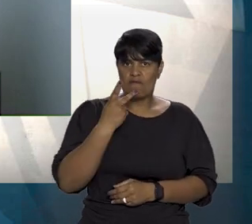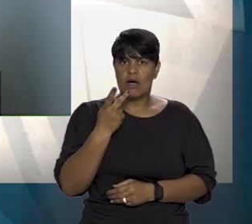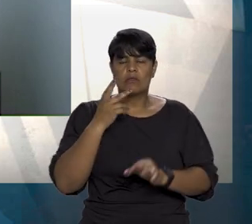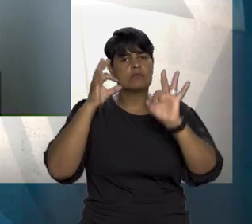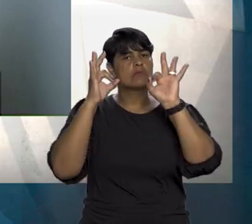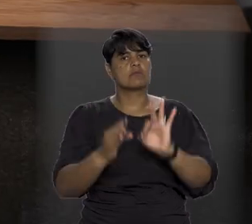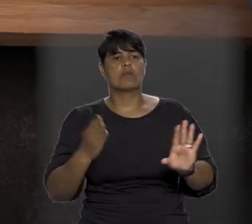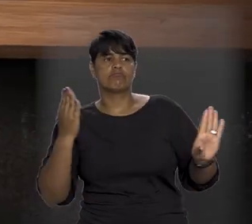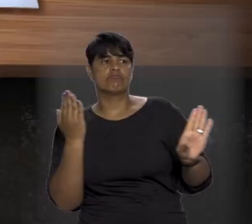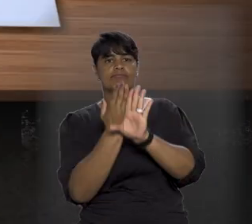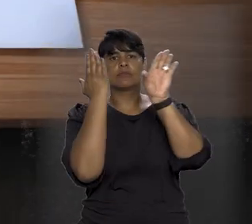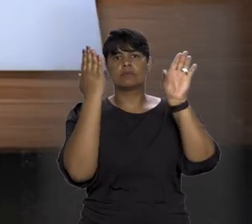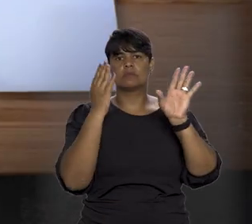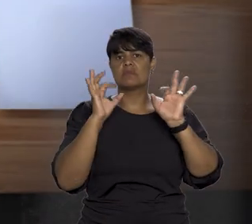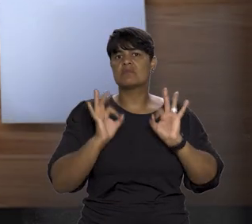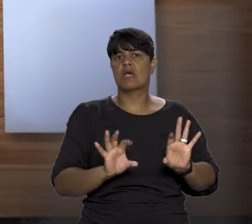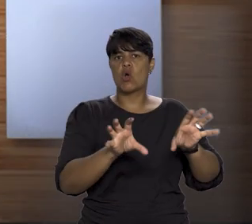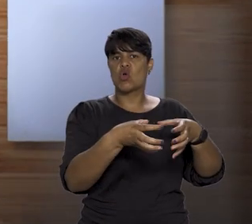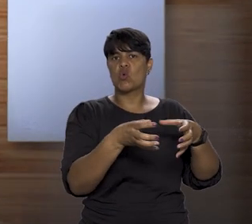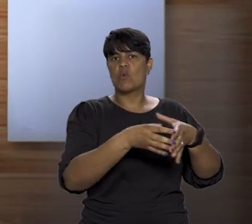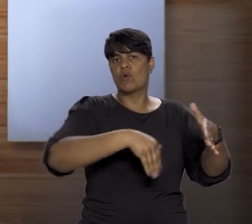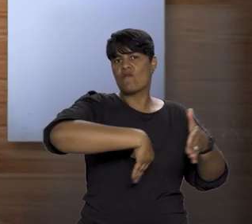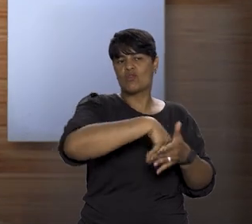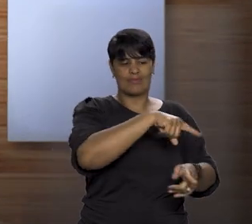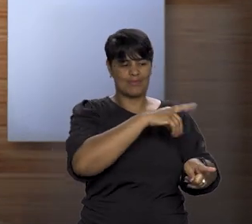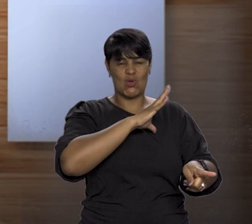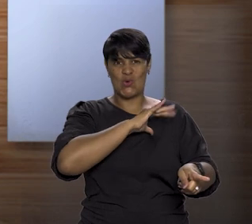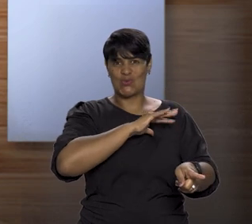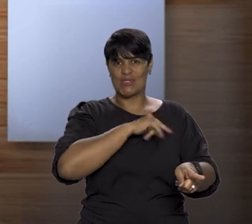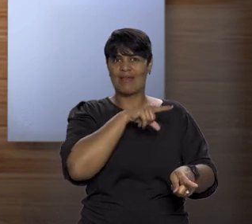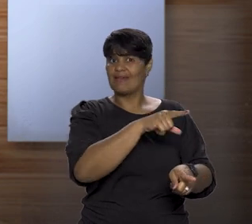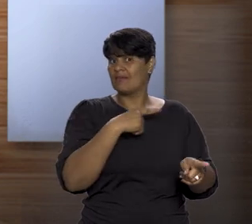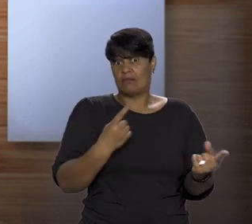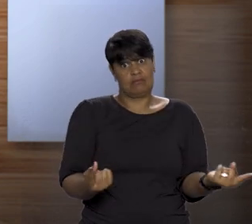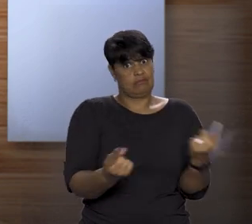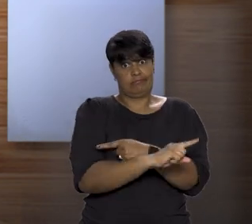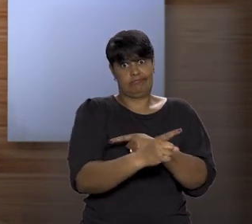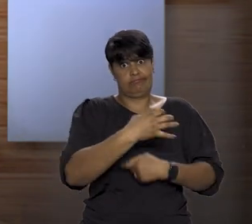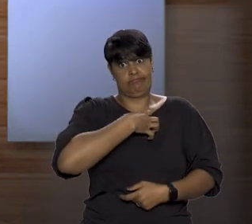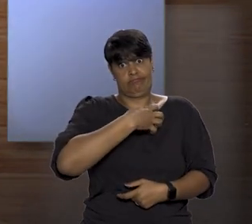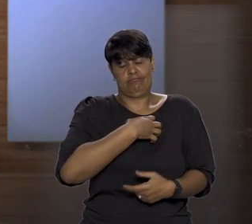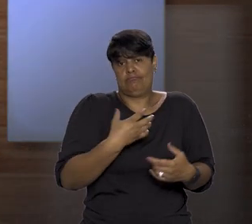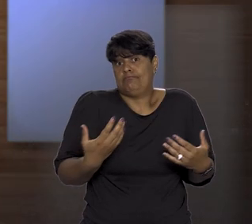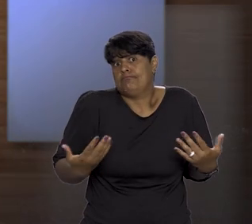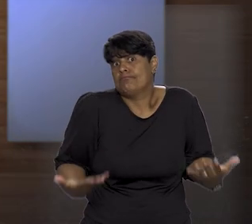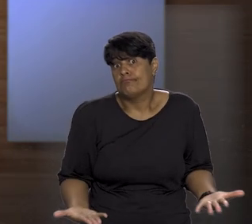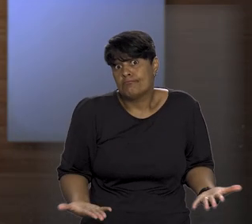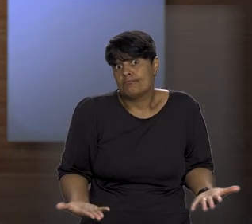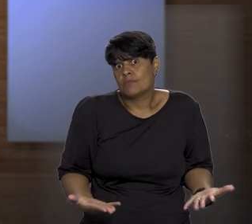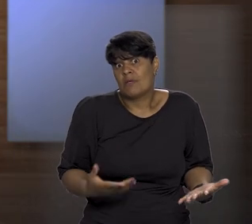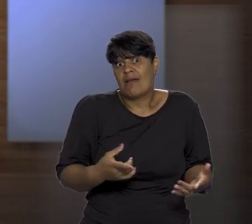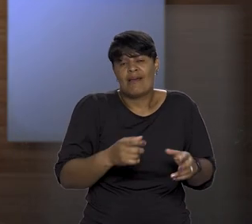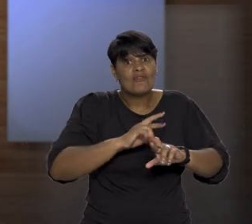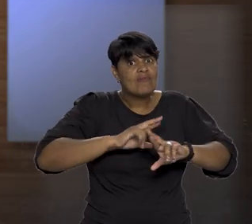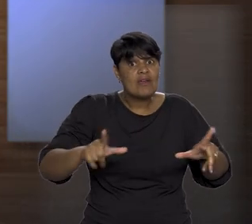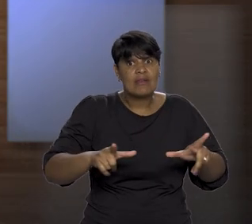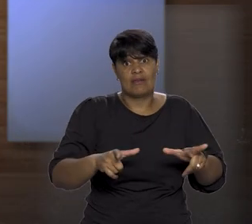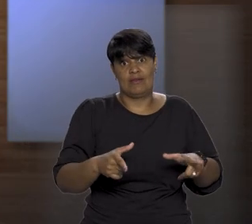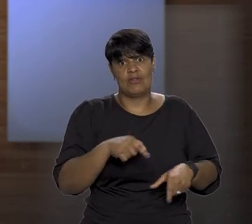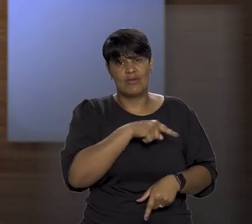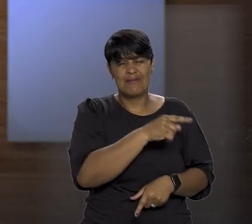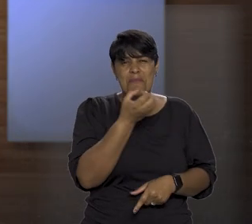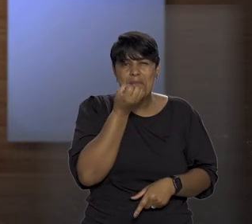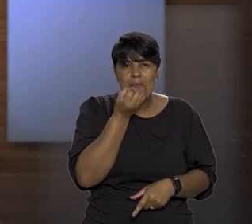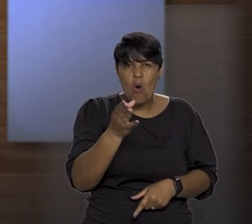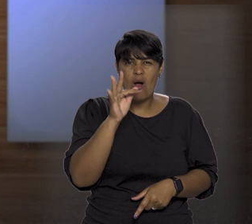evidenciado por parte do Cruzeiro uma atitude contraditória manifestamente contrária boa fé